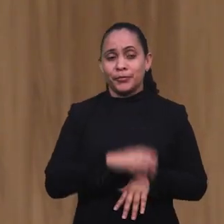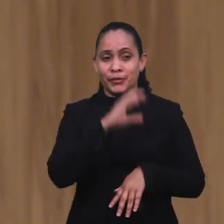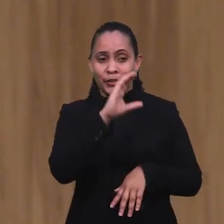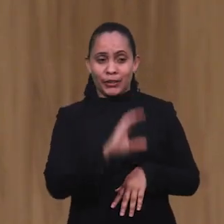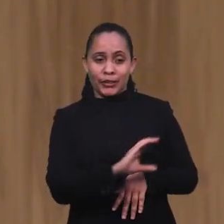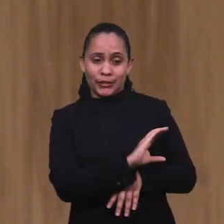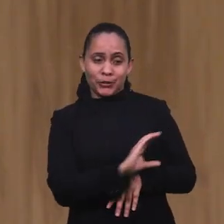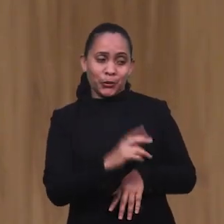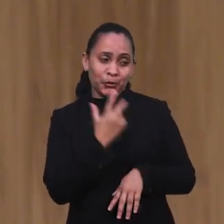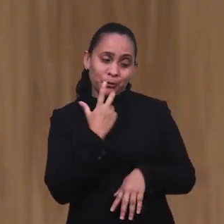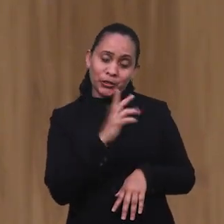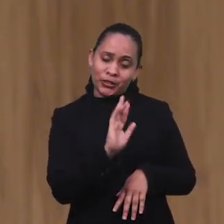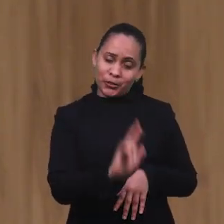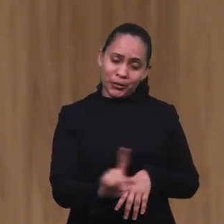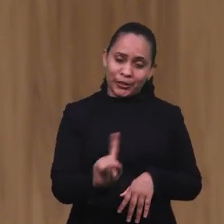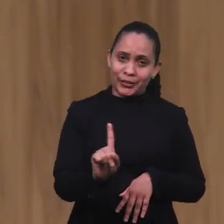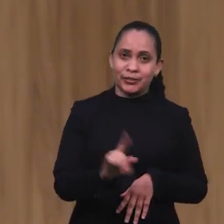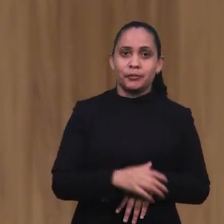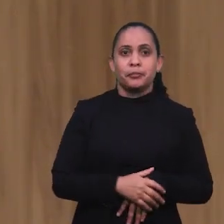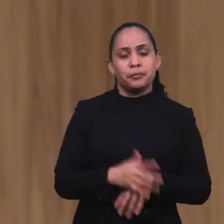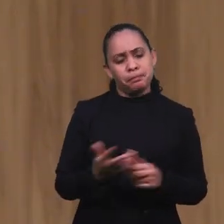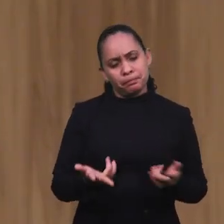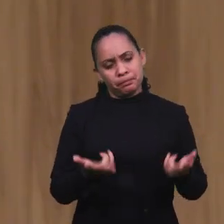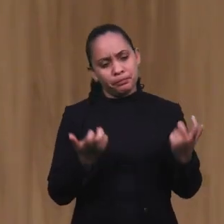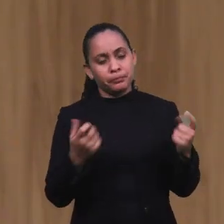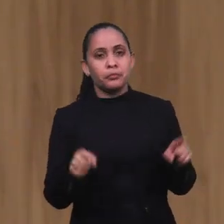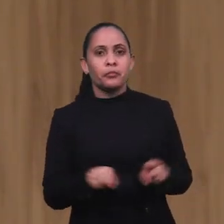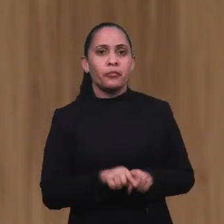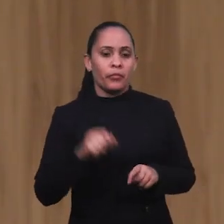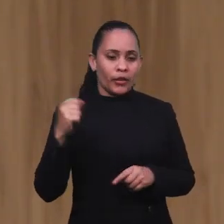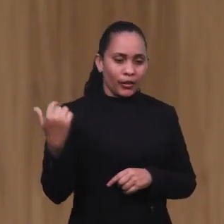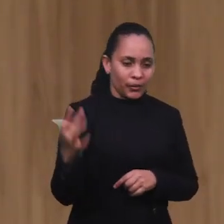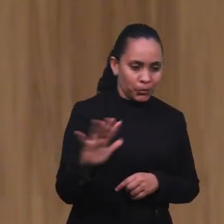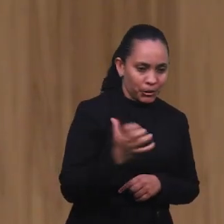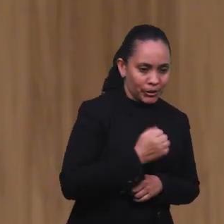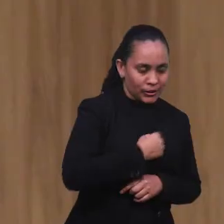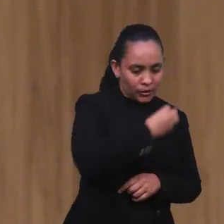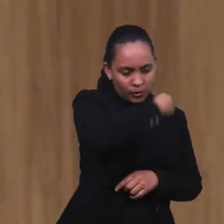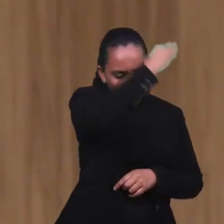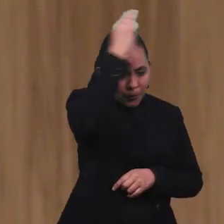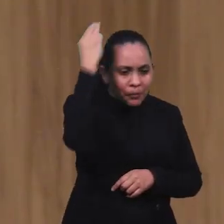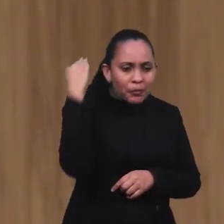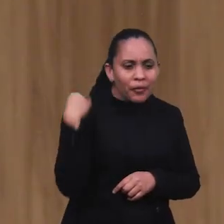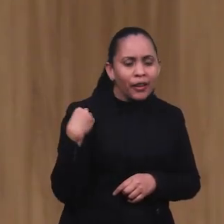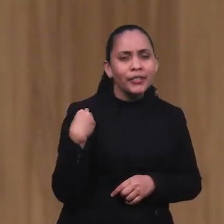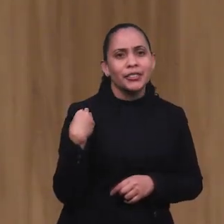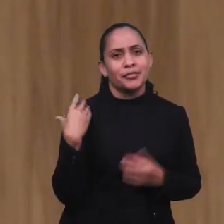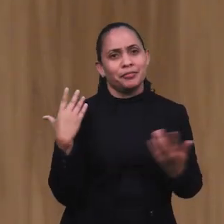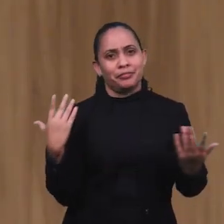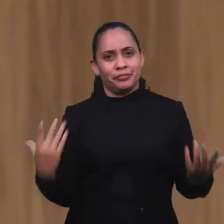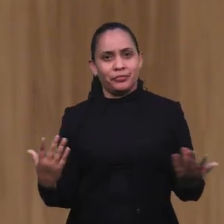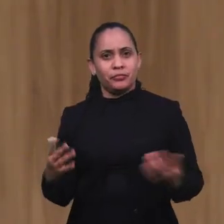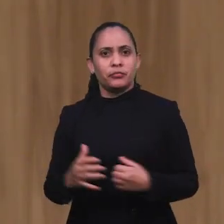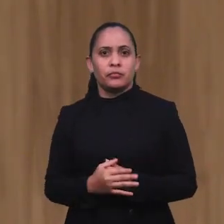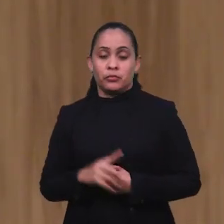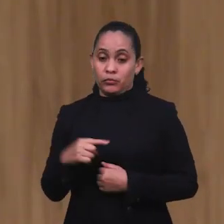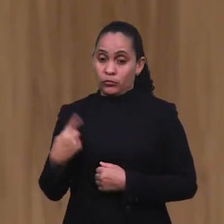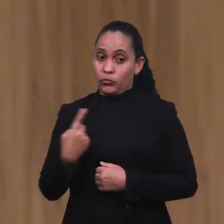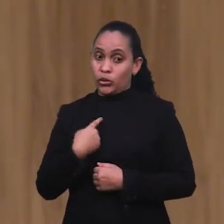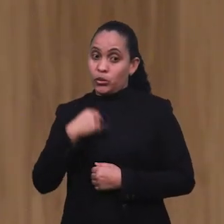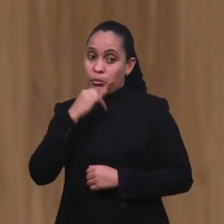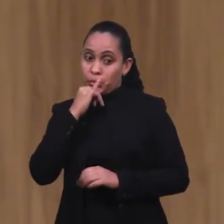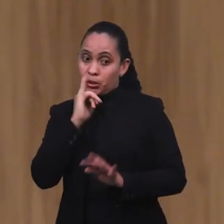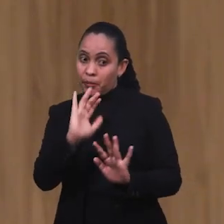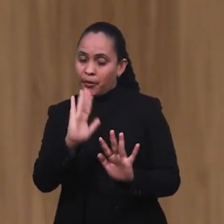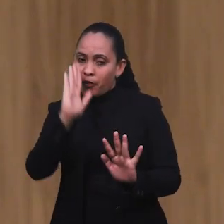católicos falam que não é bem isso, mas a gente vê que é. A questão da adoração a Maria. Maria, nós não podemos